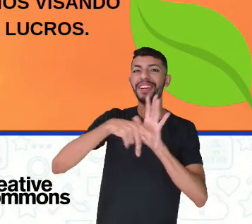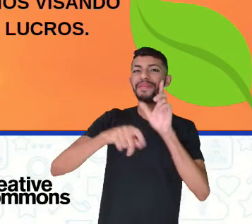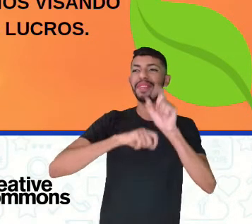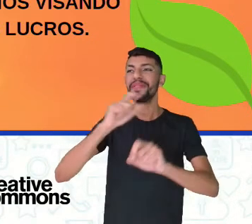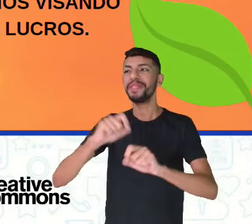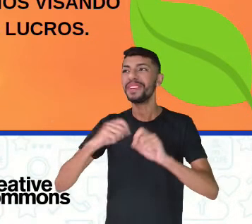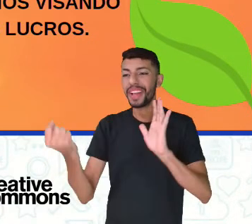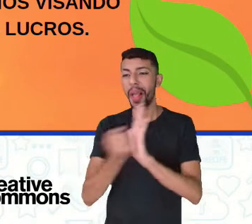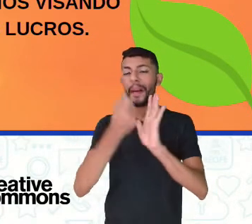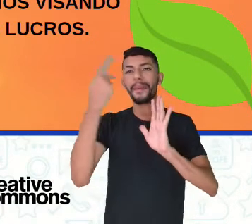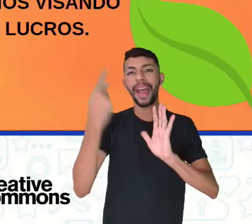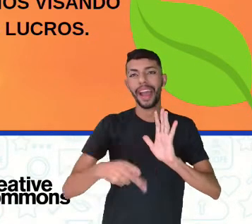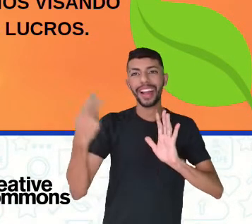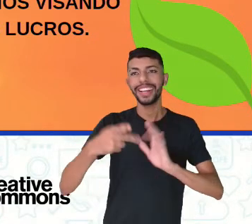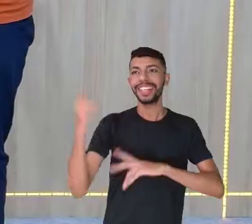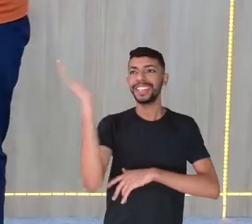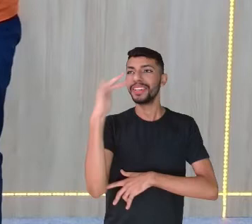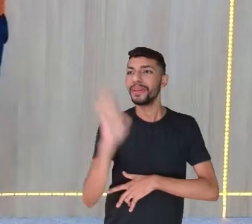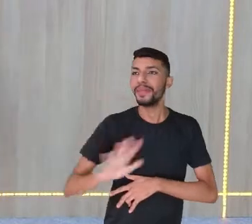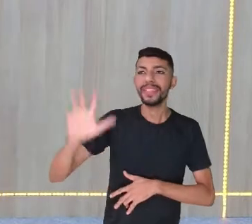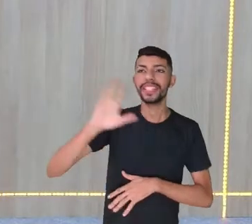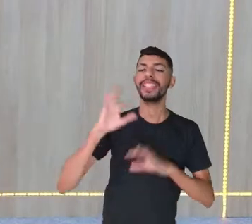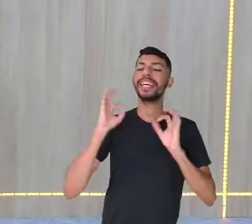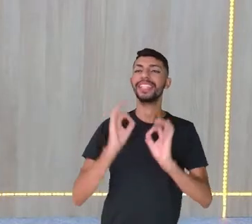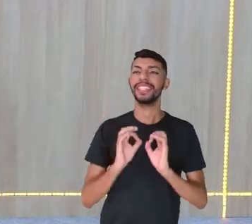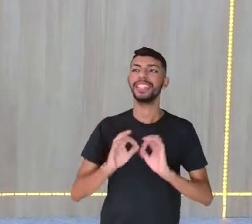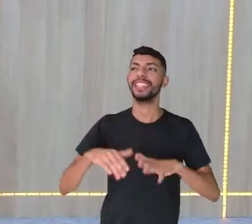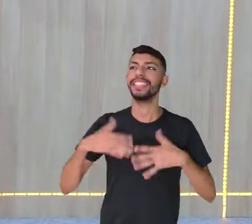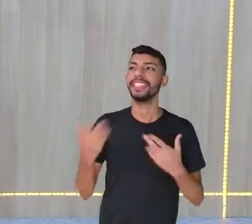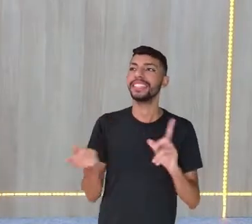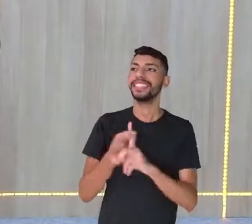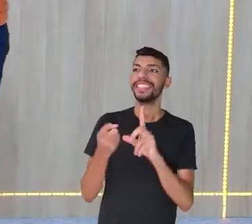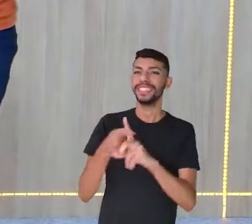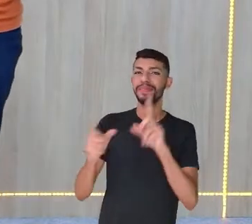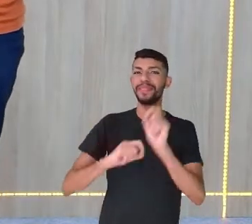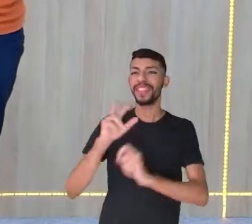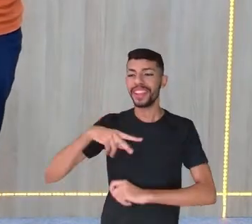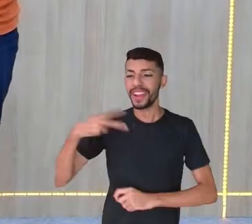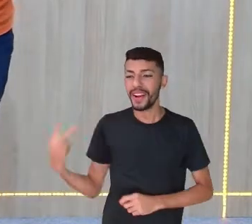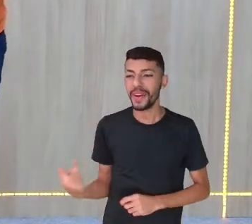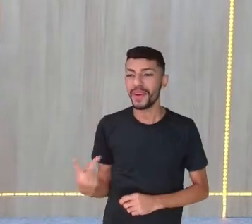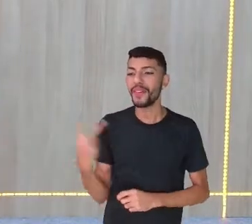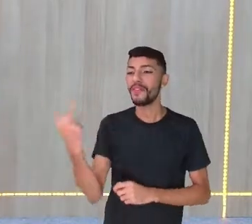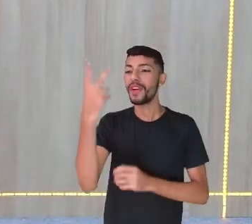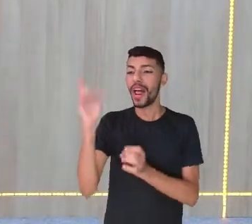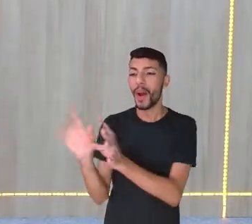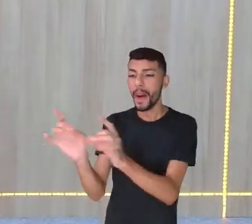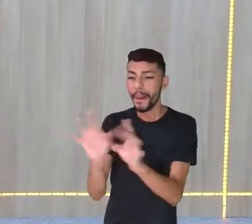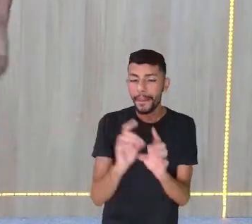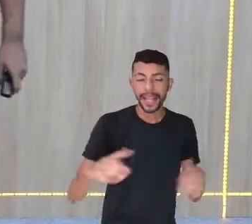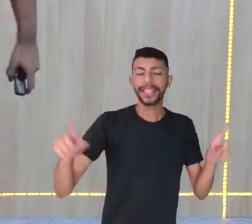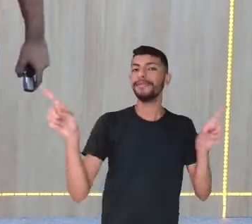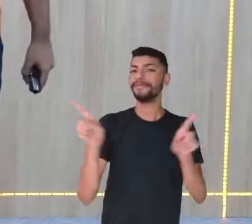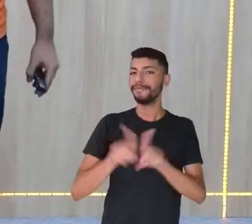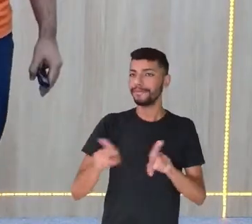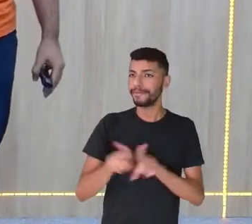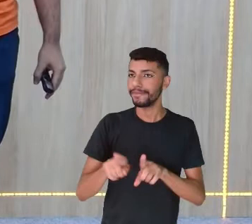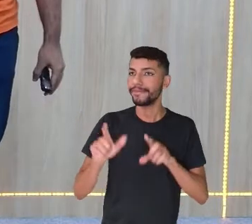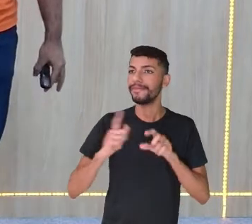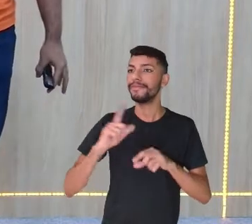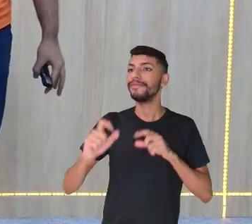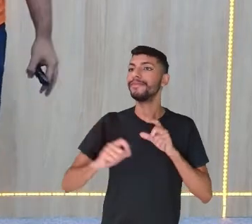nosso território, em cima dos nossos biomas. Aí, além desse valor comercial riquíssimo que tinham lá,